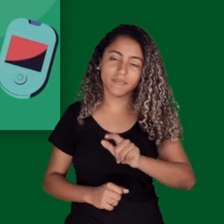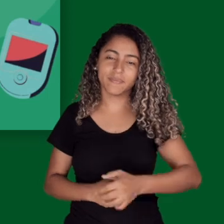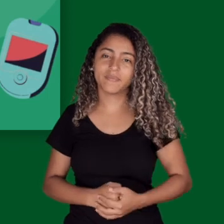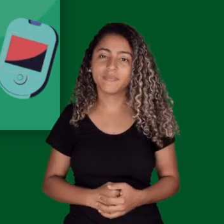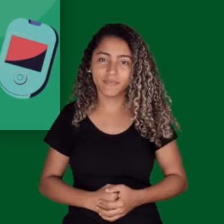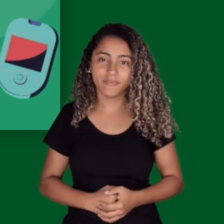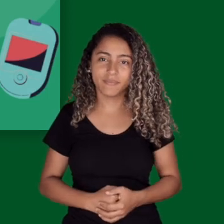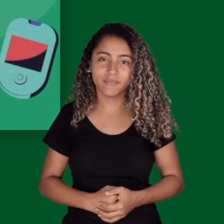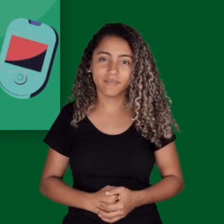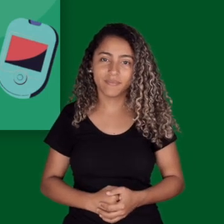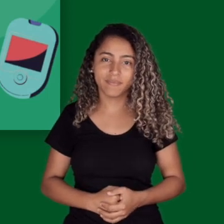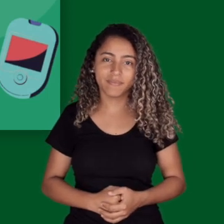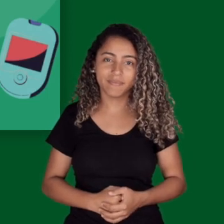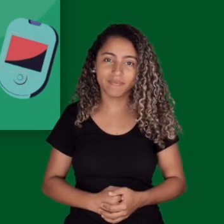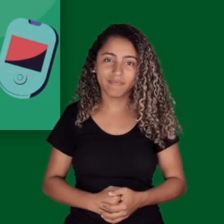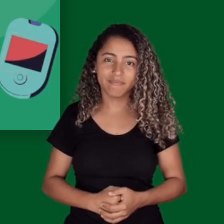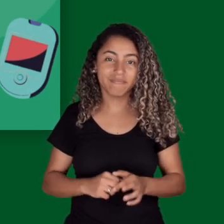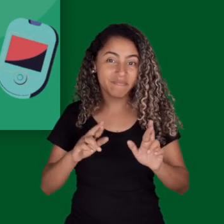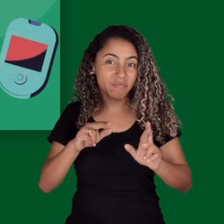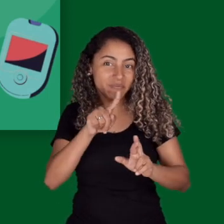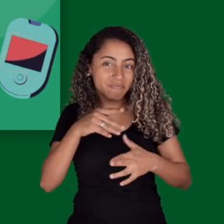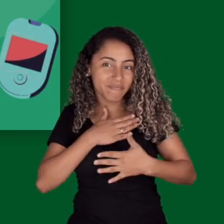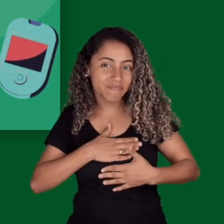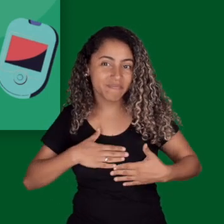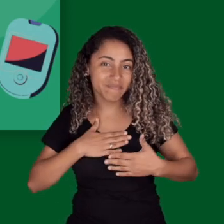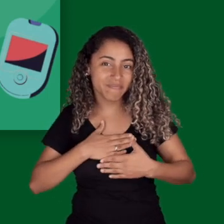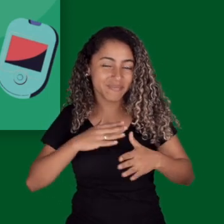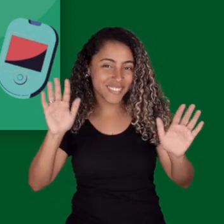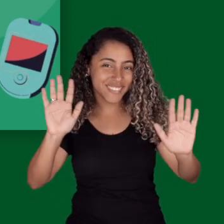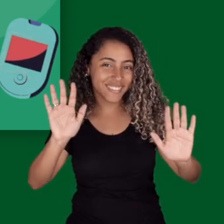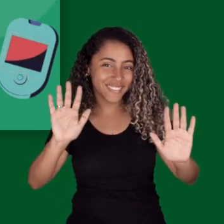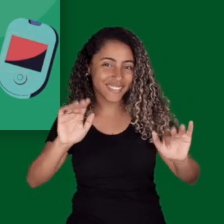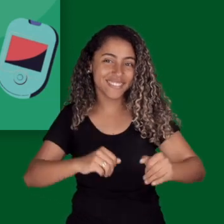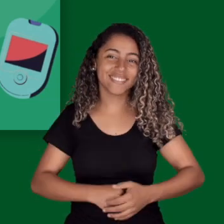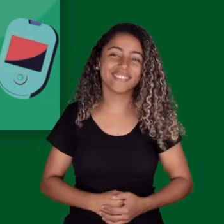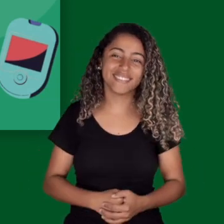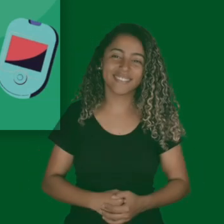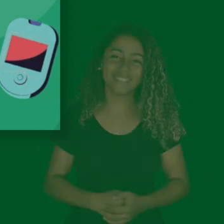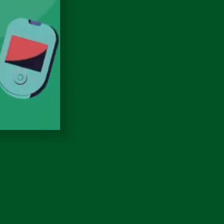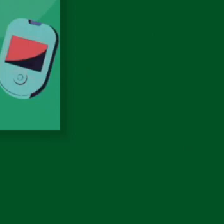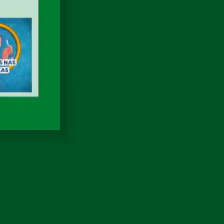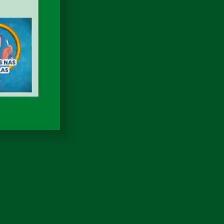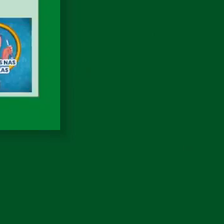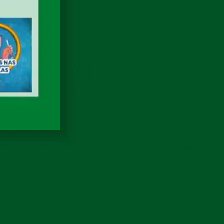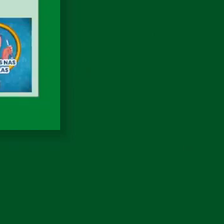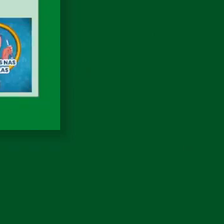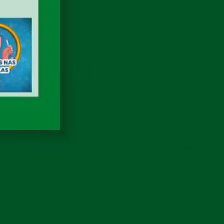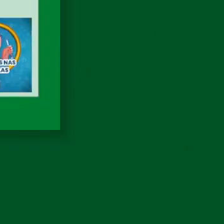hipoglicemia no momento que eu precisar. Espero que vocês tenham gostado. Até lá!